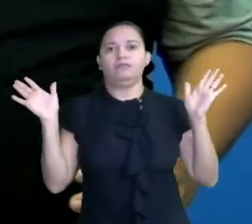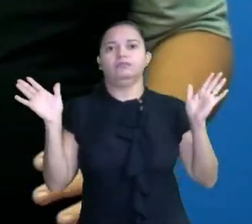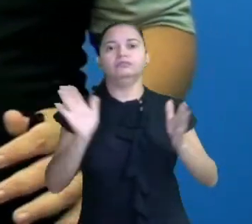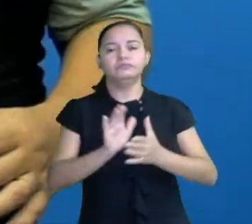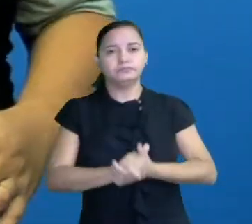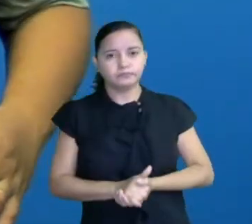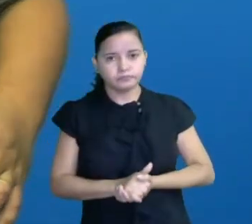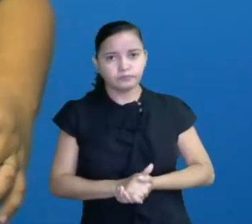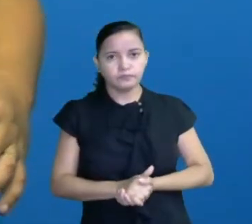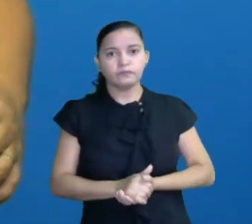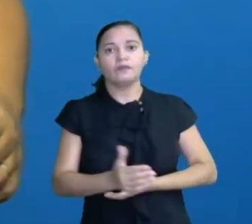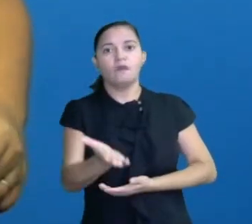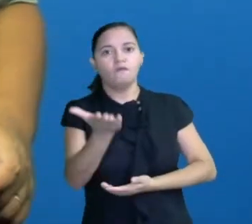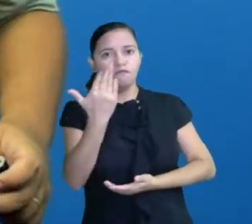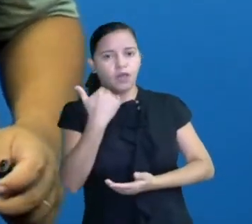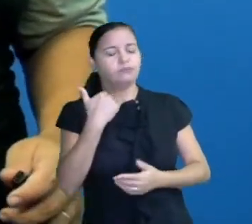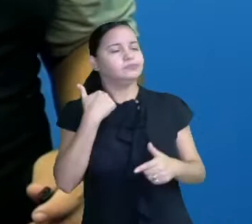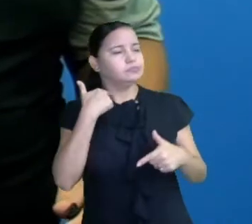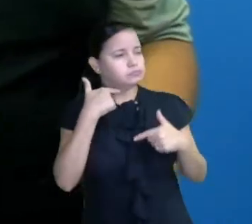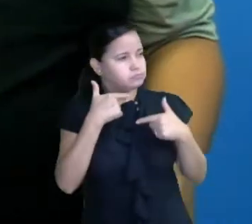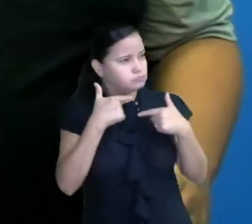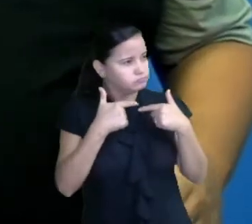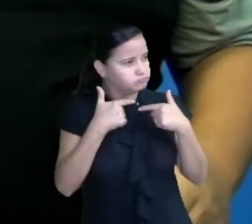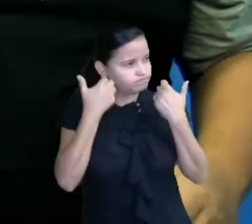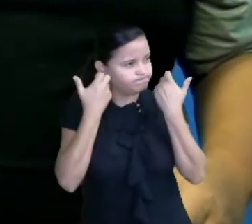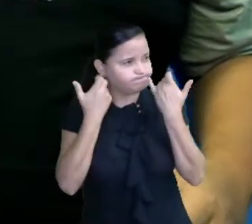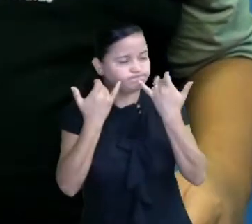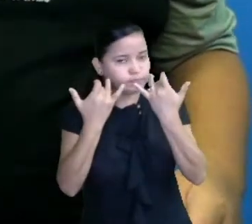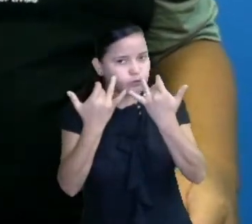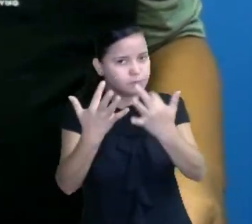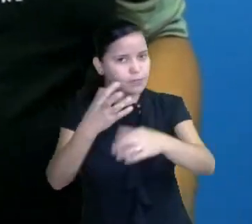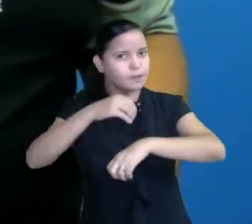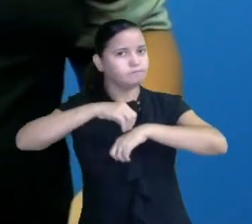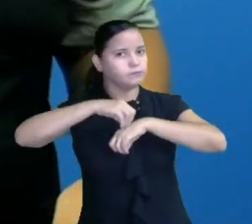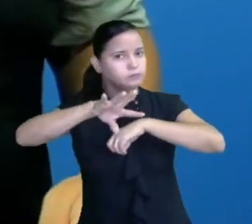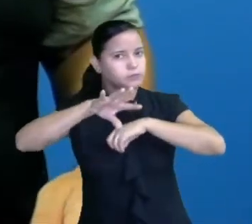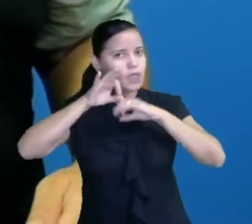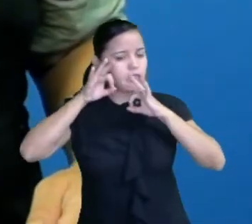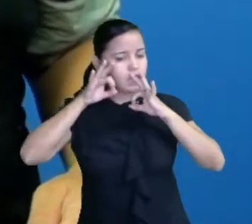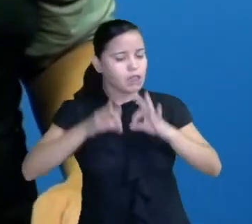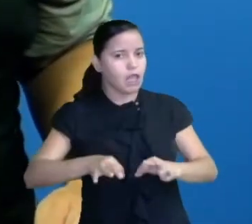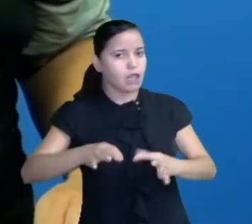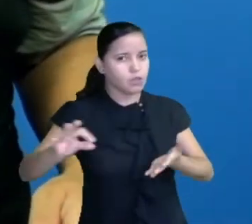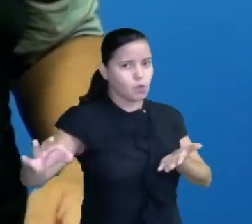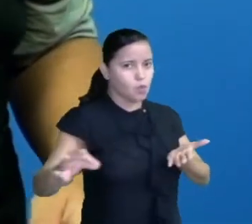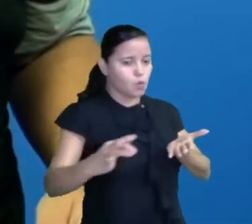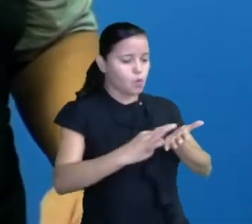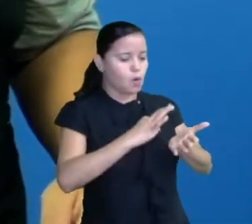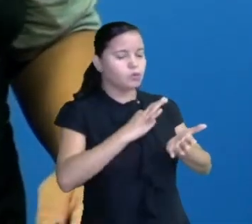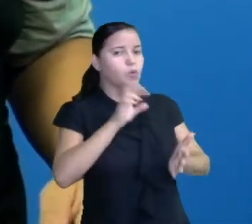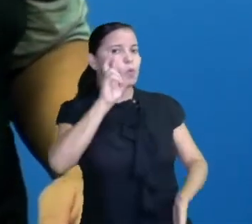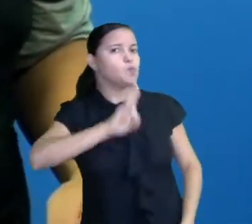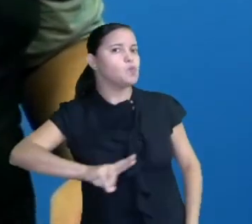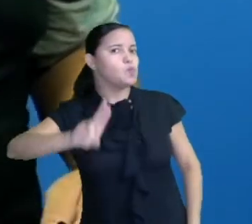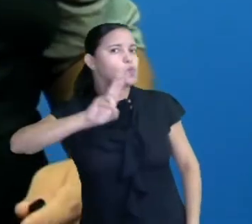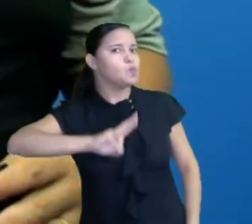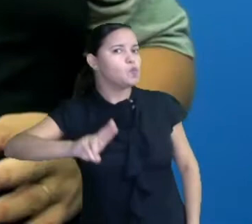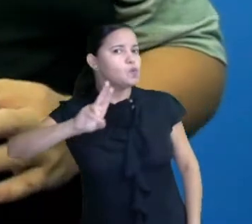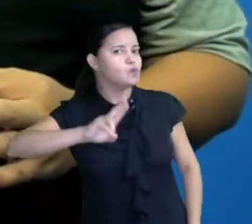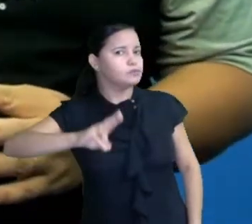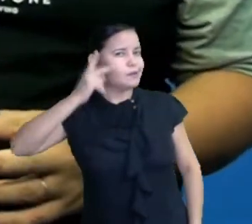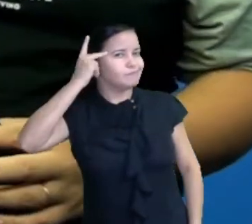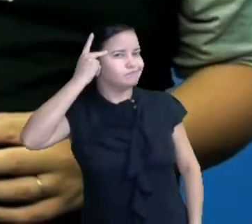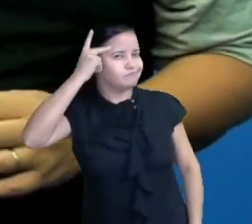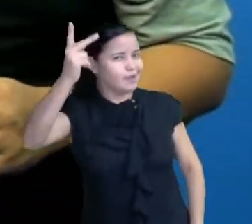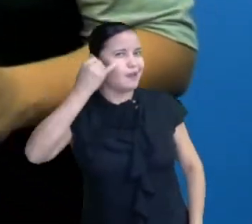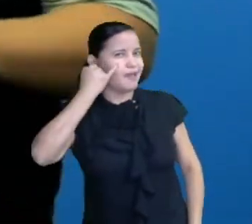trabalhar certinho para a gente compreender como os autores usam, as artimanhas que eles usam para